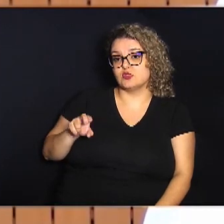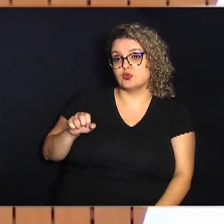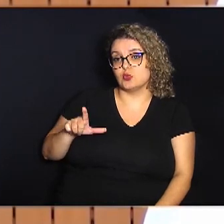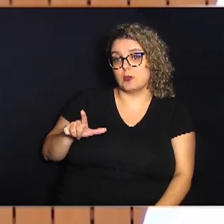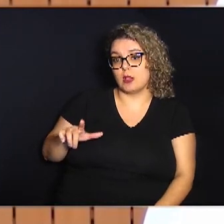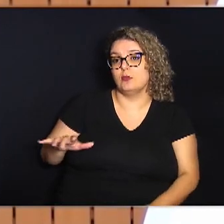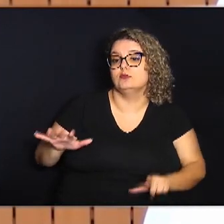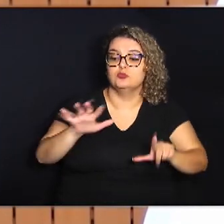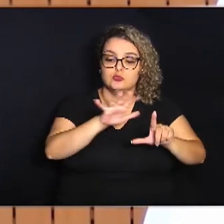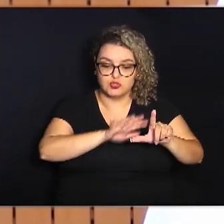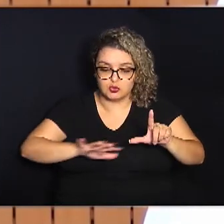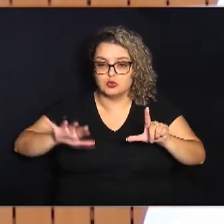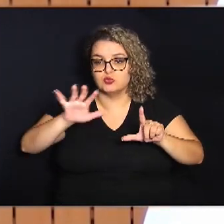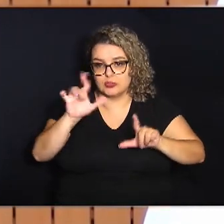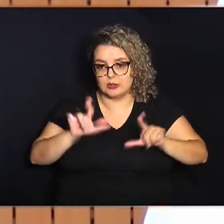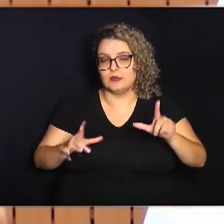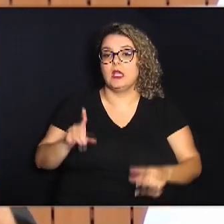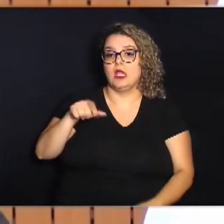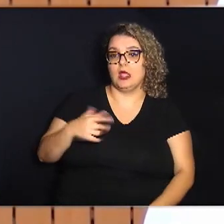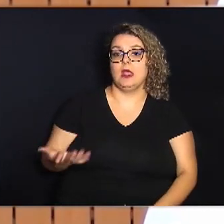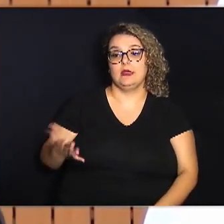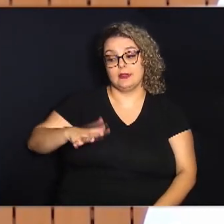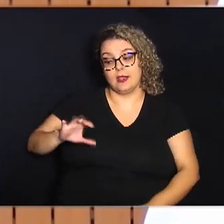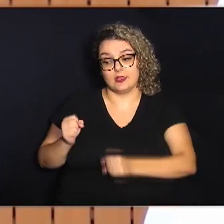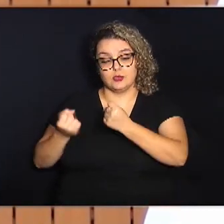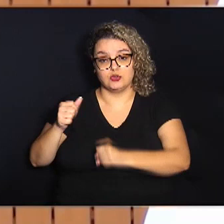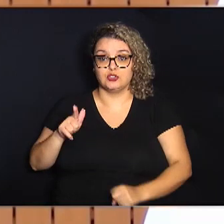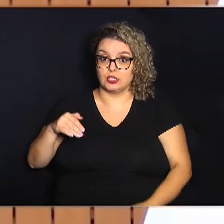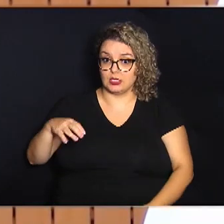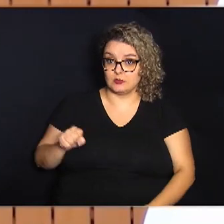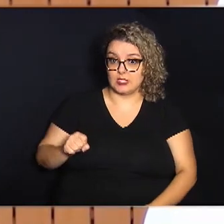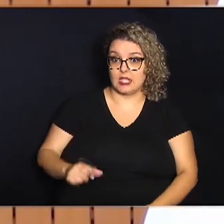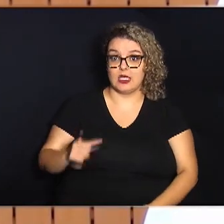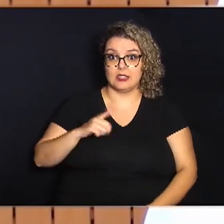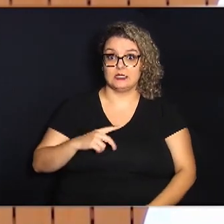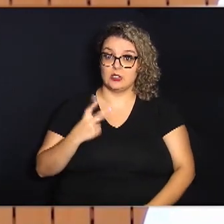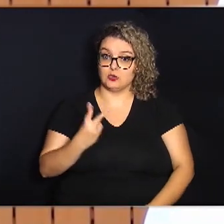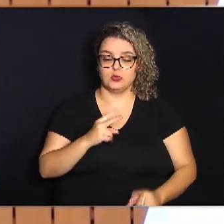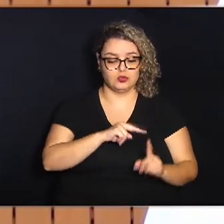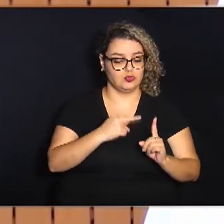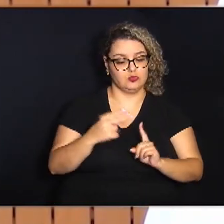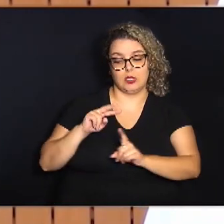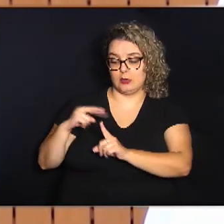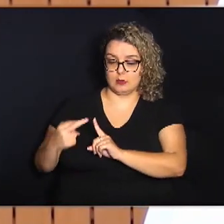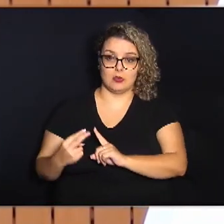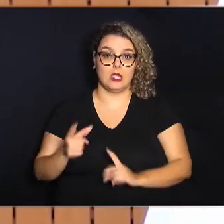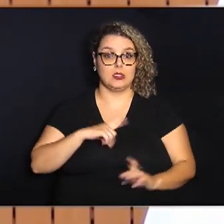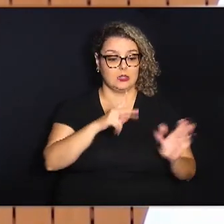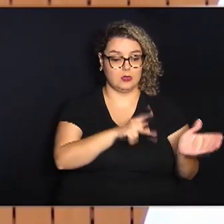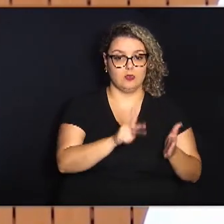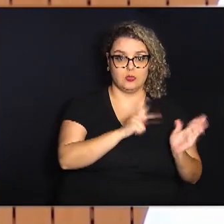muito grande que a gente tem é da indústria de games. E ela aí tem dois olhares. Ela tem o olhar da produção,